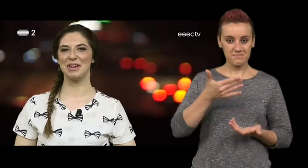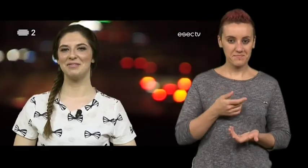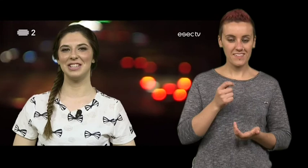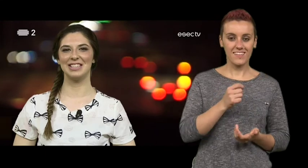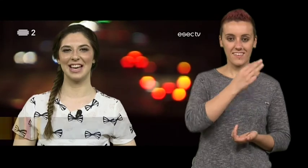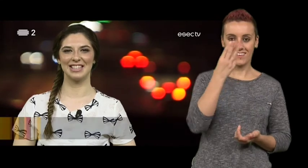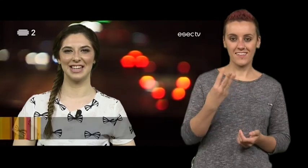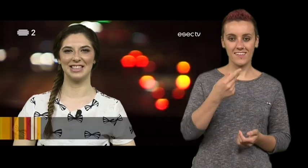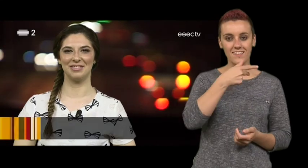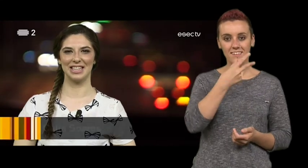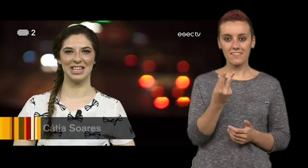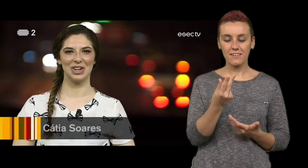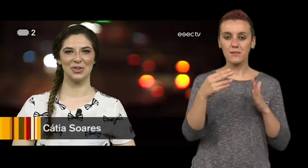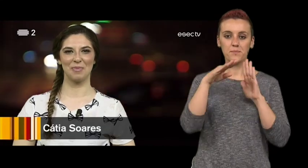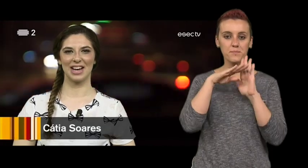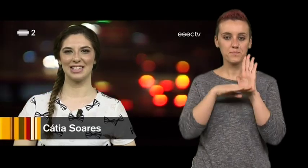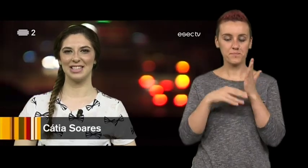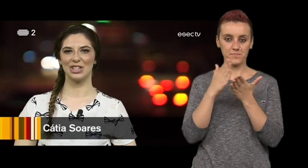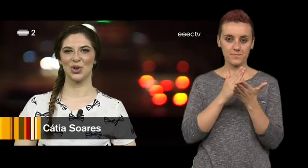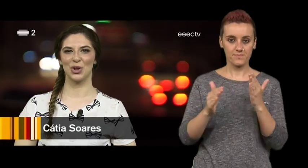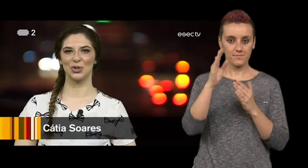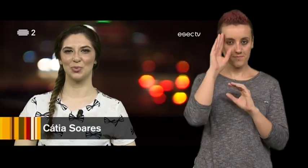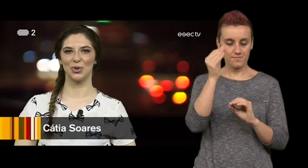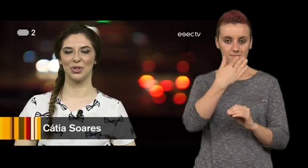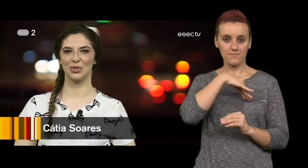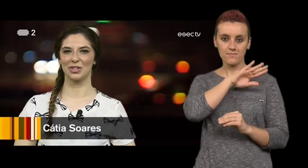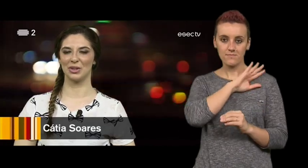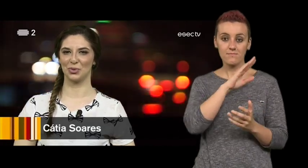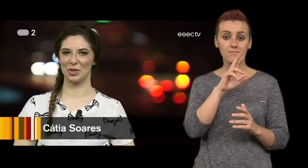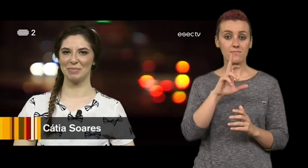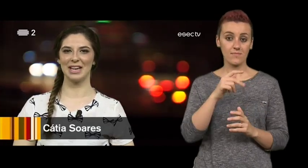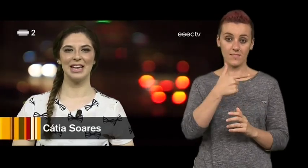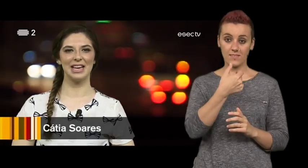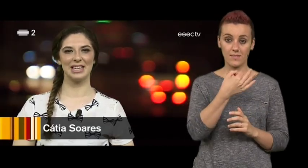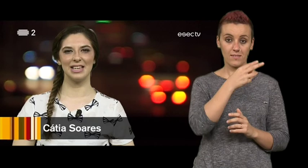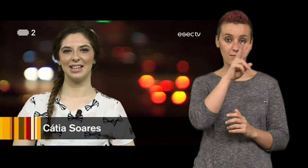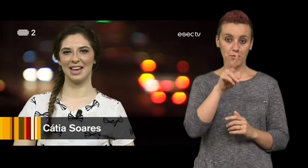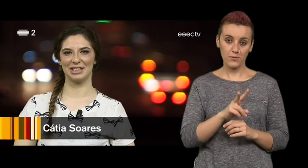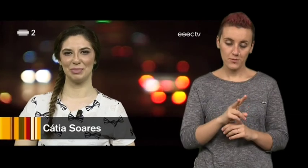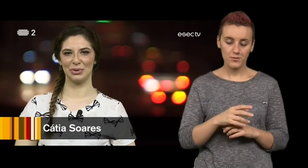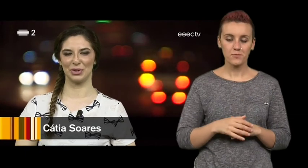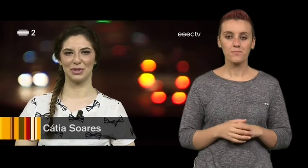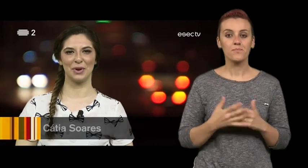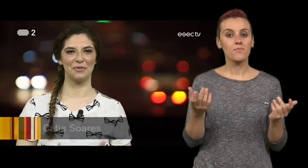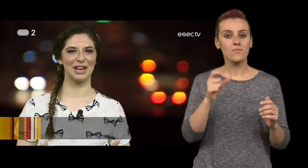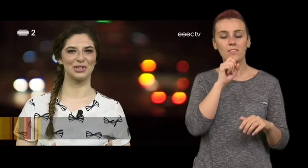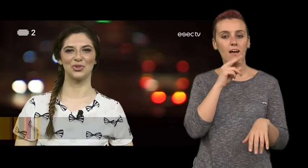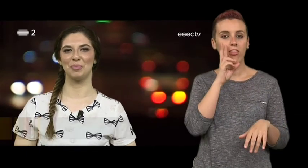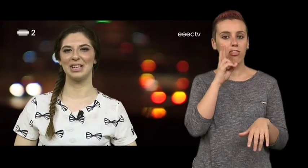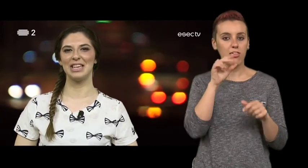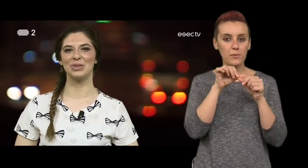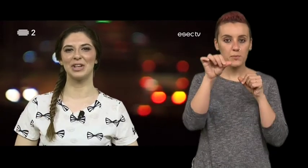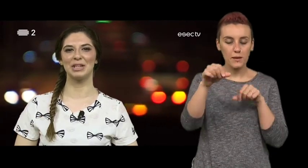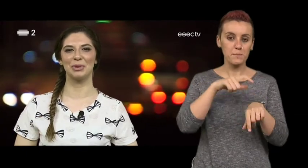Sejam bem-vindos à ESEC TV, o magazine da Escola Superior de Educação de Coimbra, aqui na RTP2.